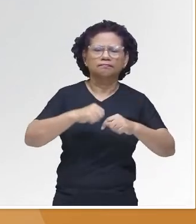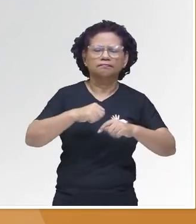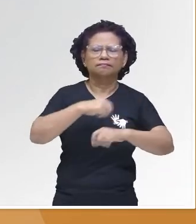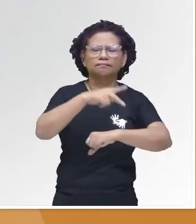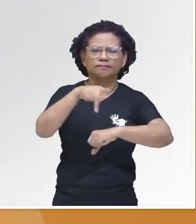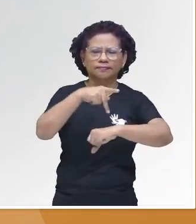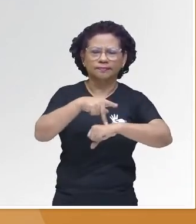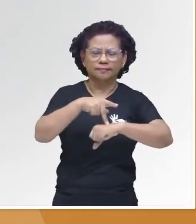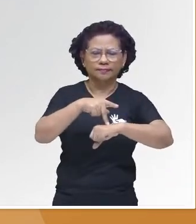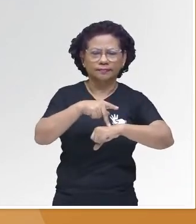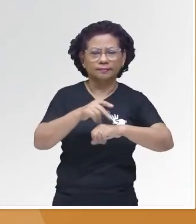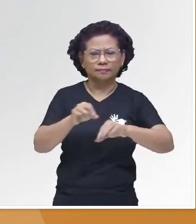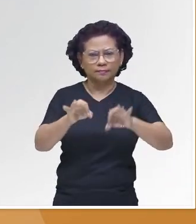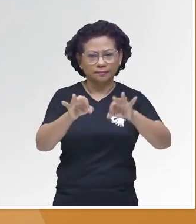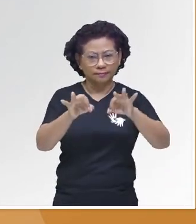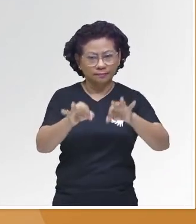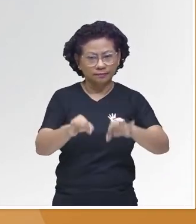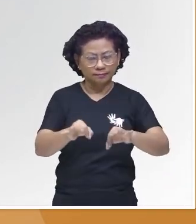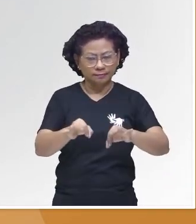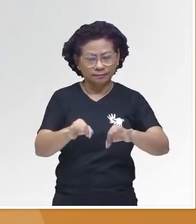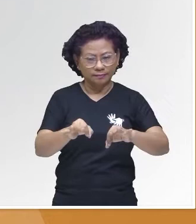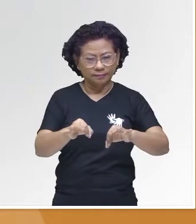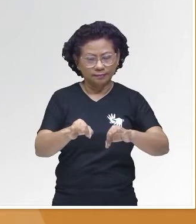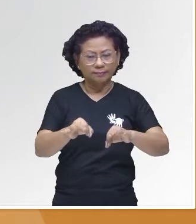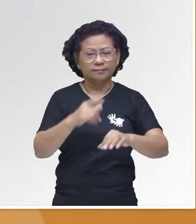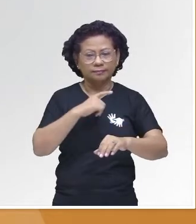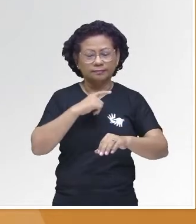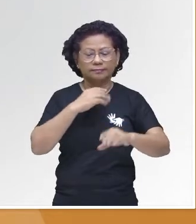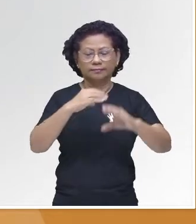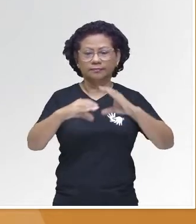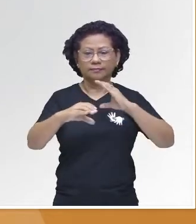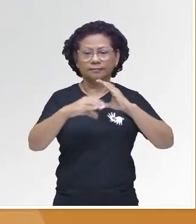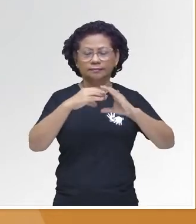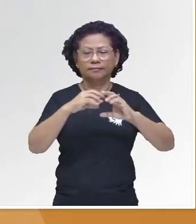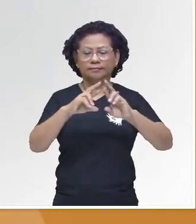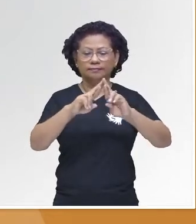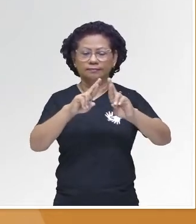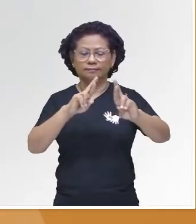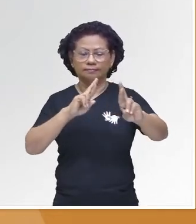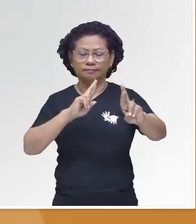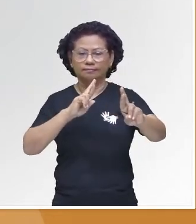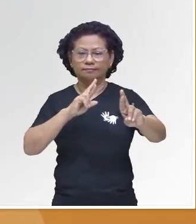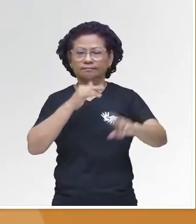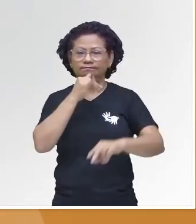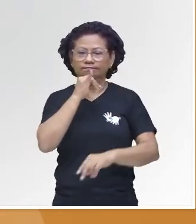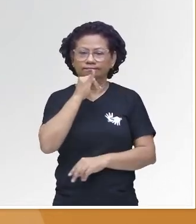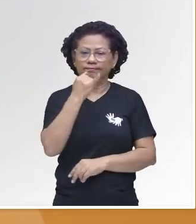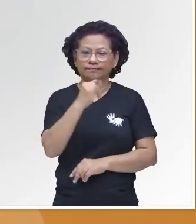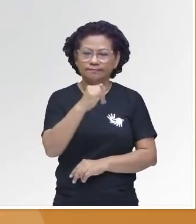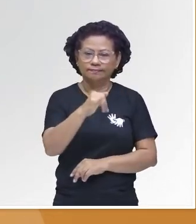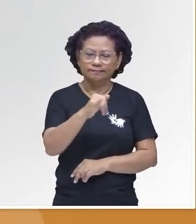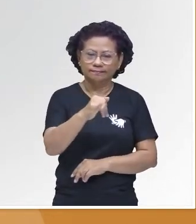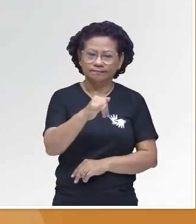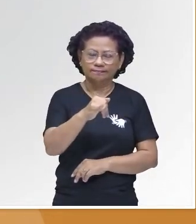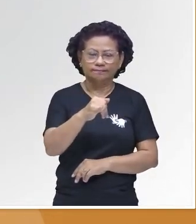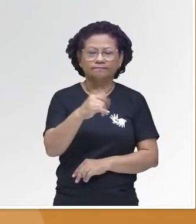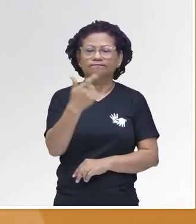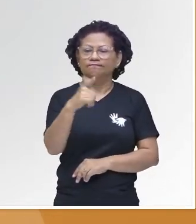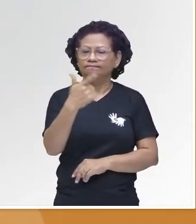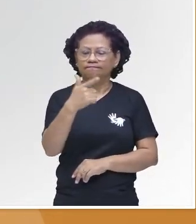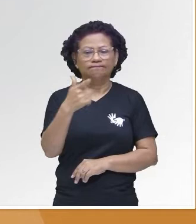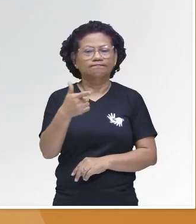É justamente o quê? As redes de comunicação que sem a energia não funciona,